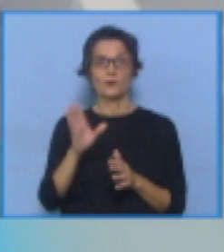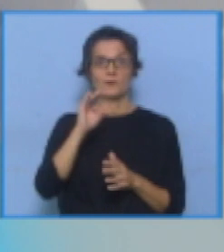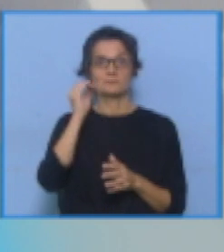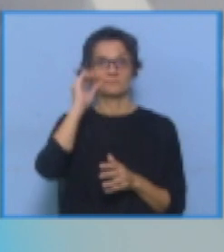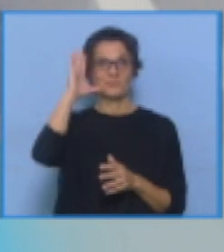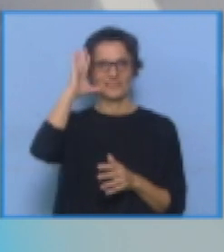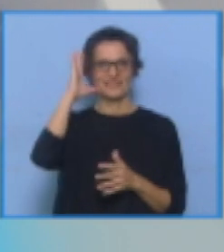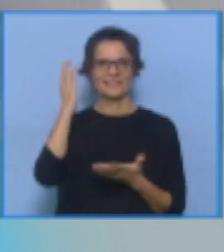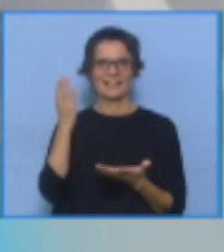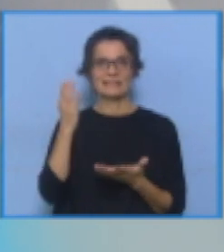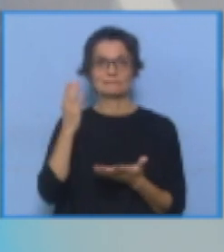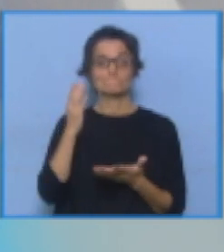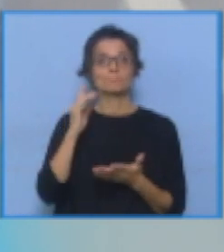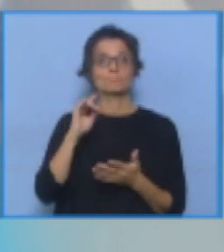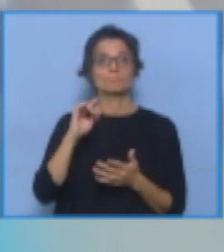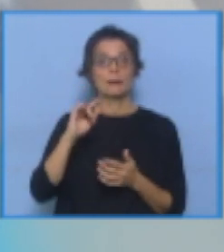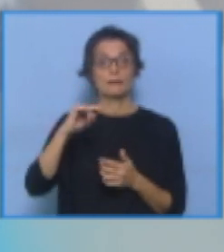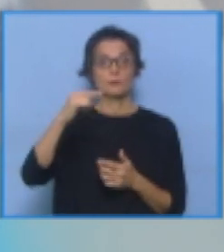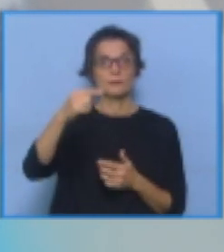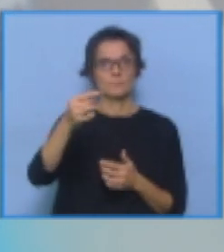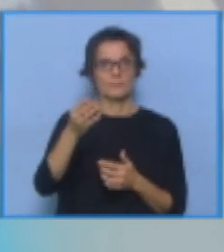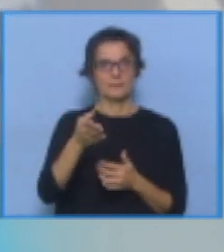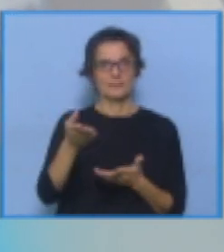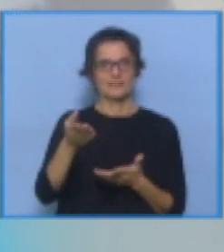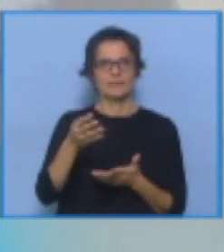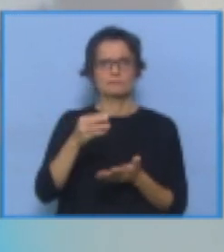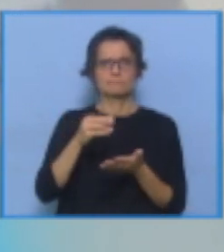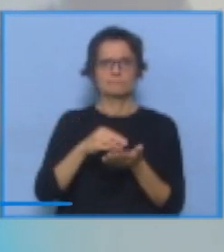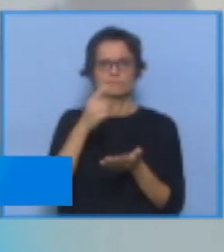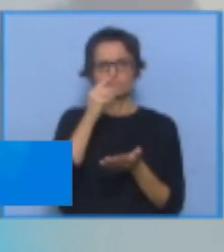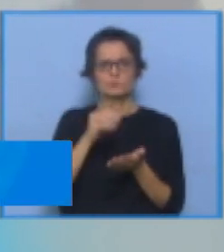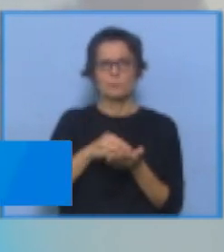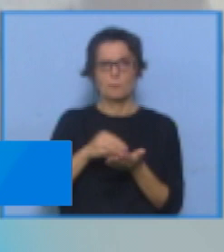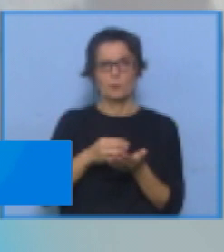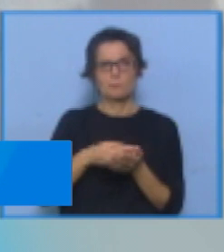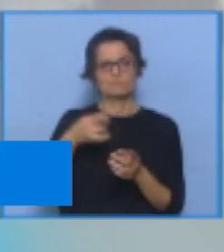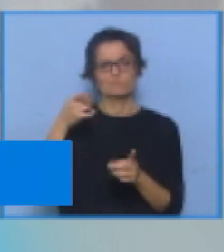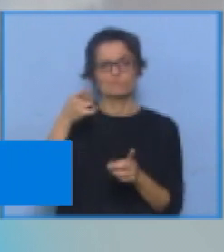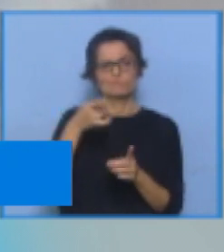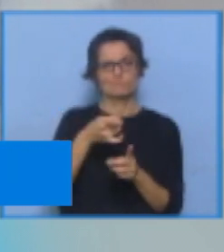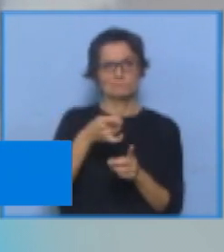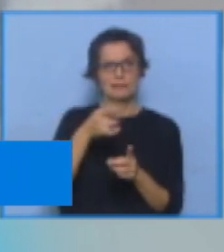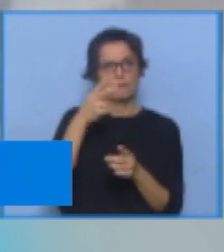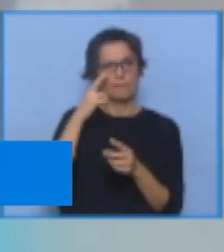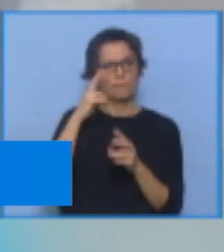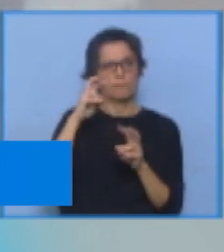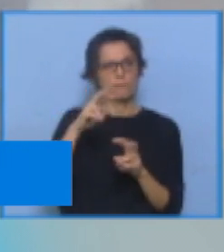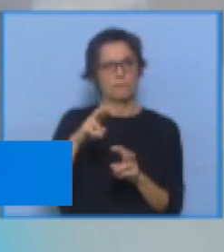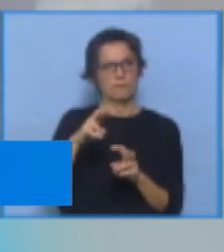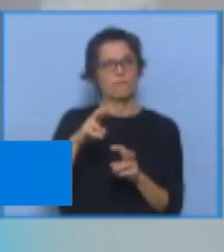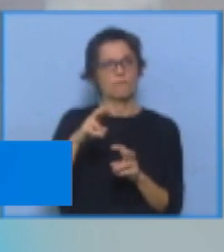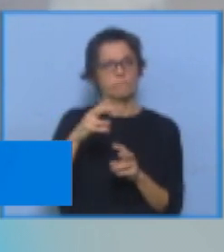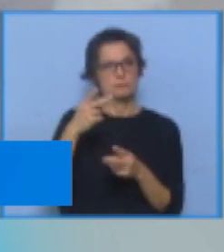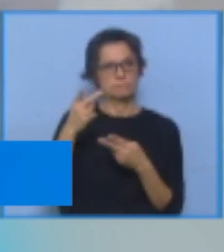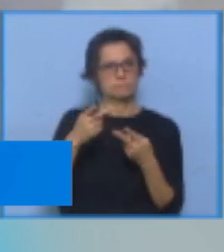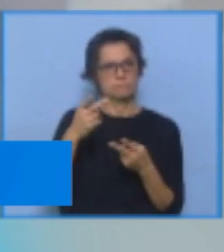Olá, muito boa tarde. É já depois de amanhã que os pobres irão estar no centro de reflexão desenvolvida pela Comissão